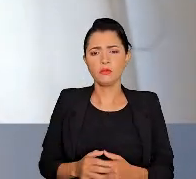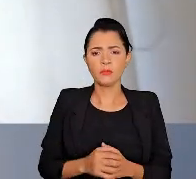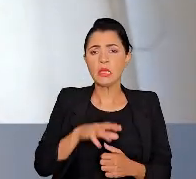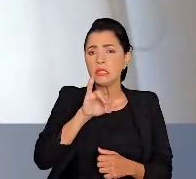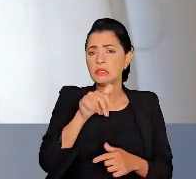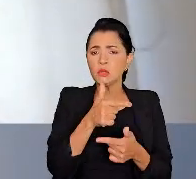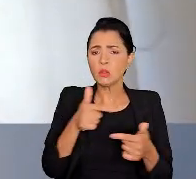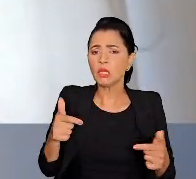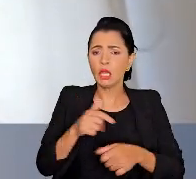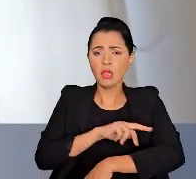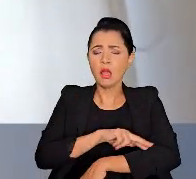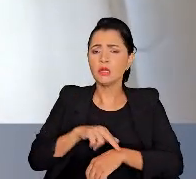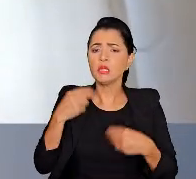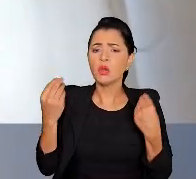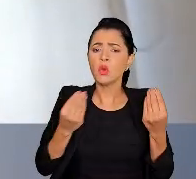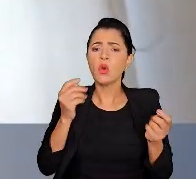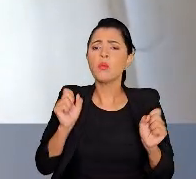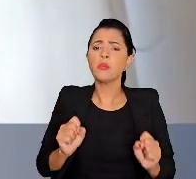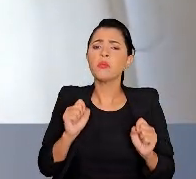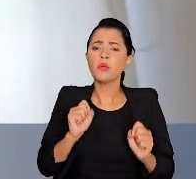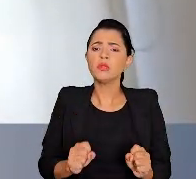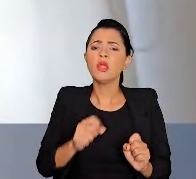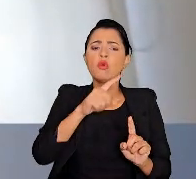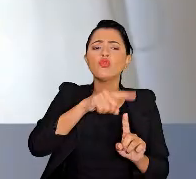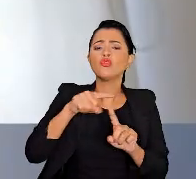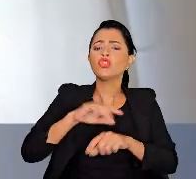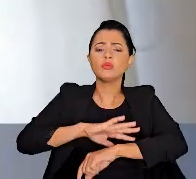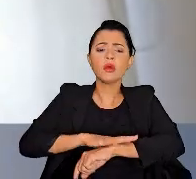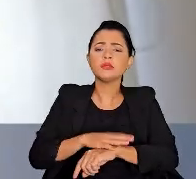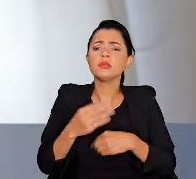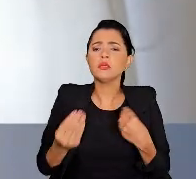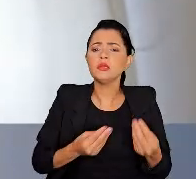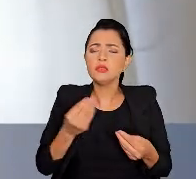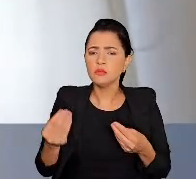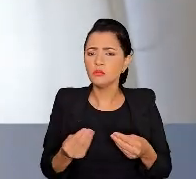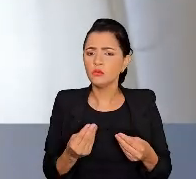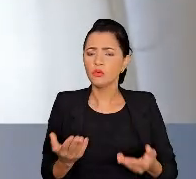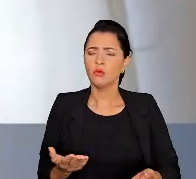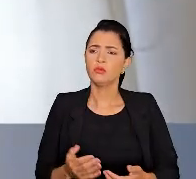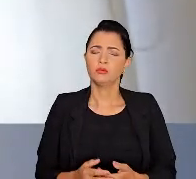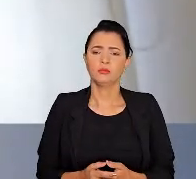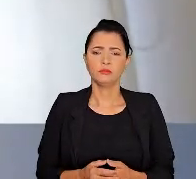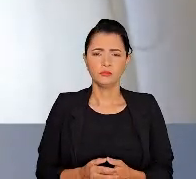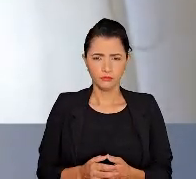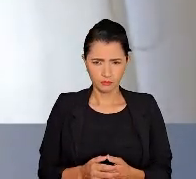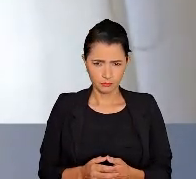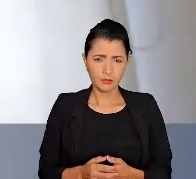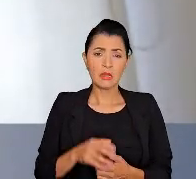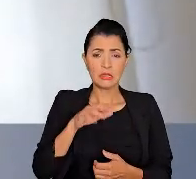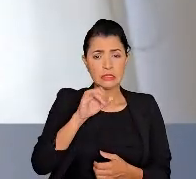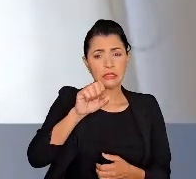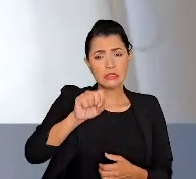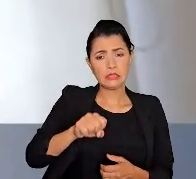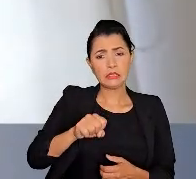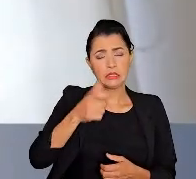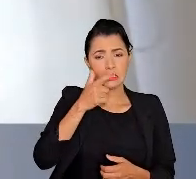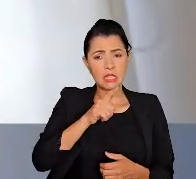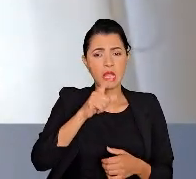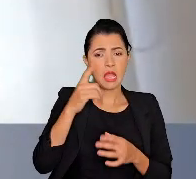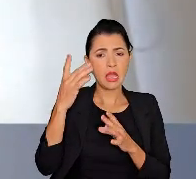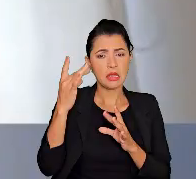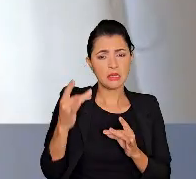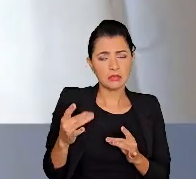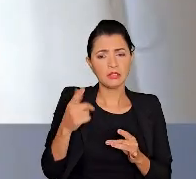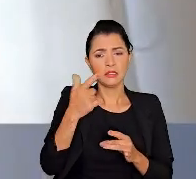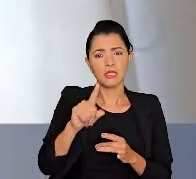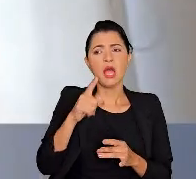há raças, como podemos tipificar o racismo e os seus correlatos? Se incide a prescrição de casos